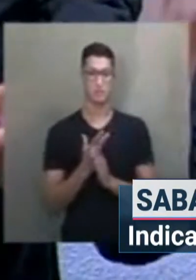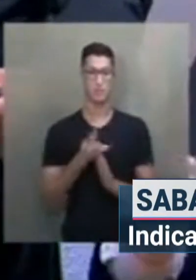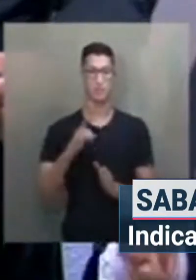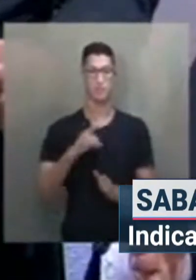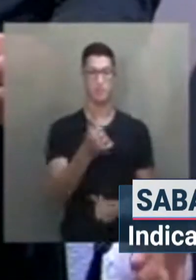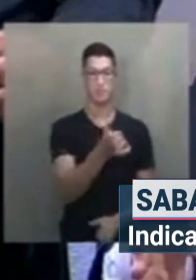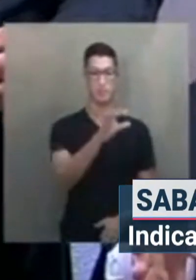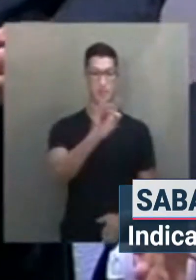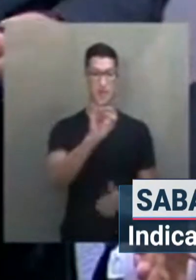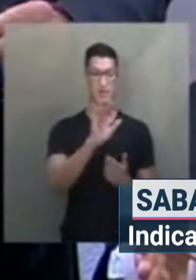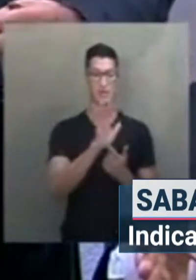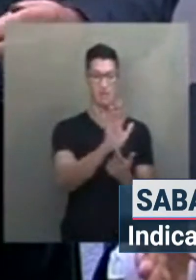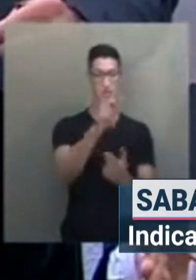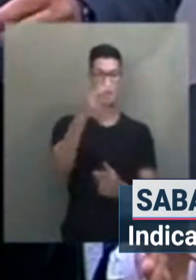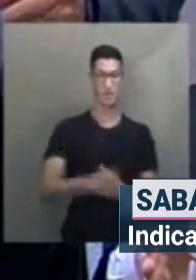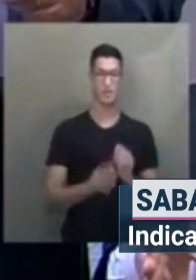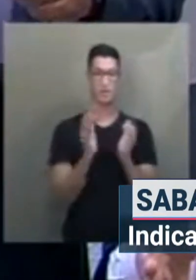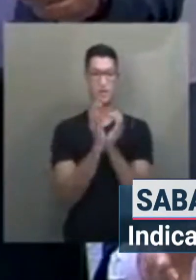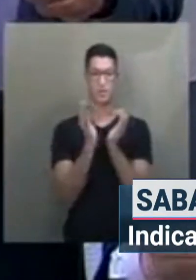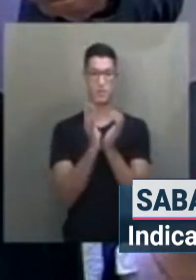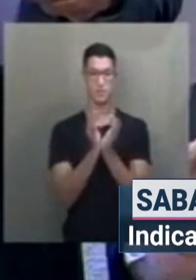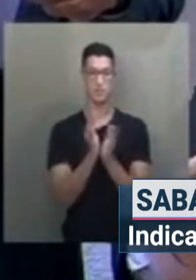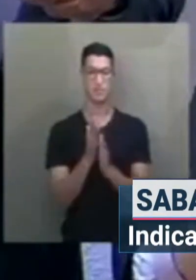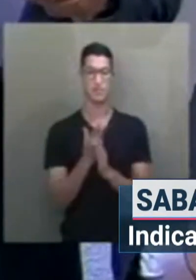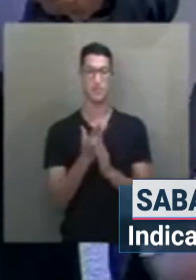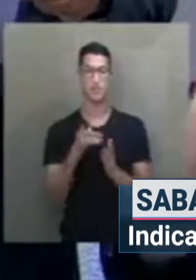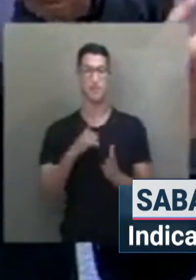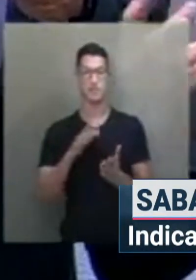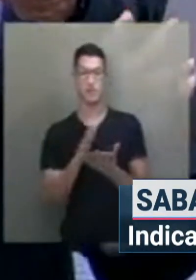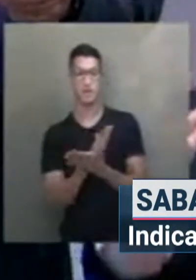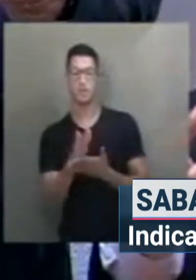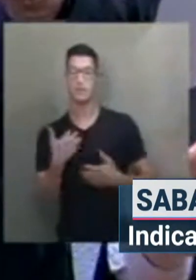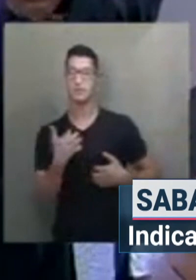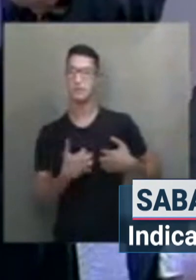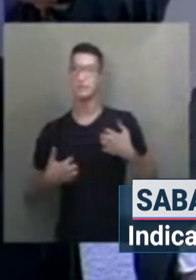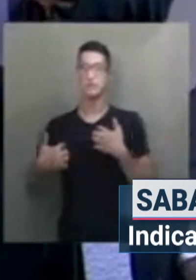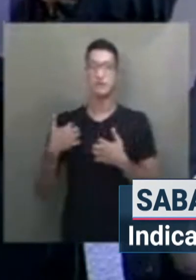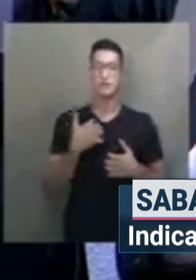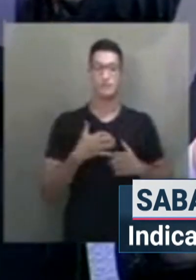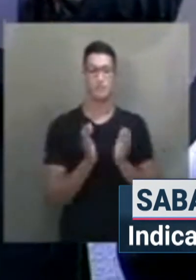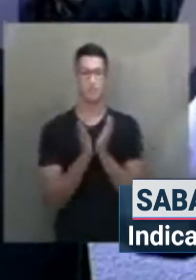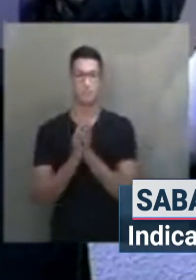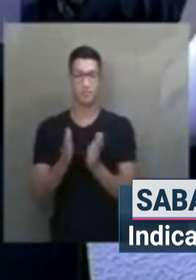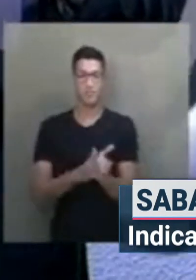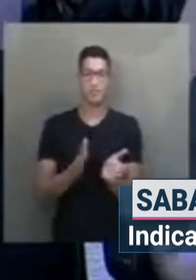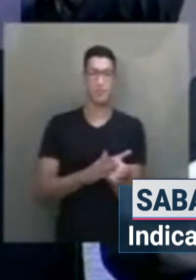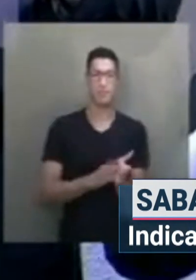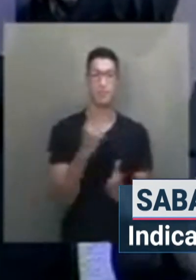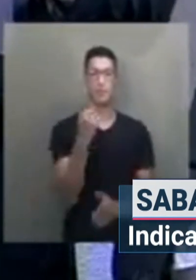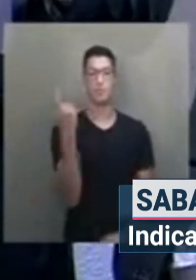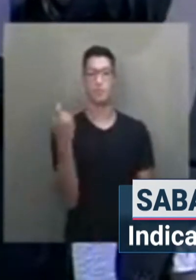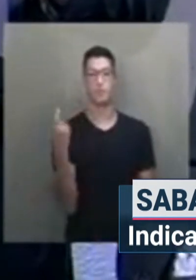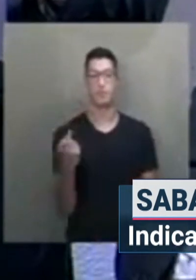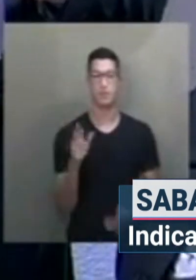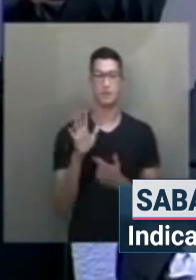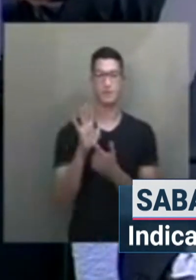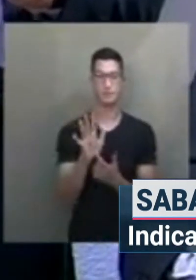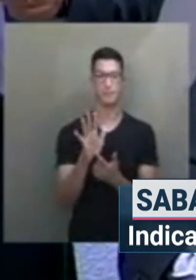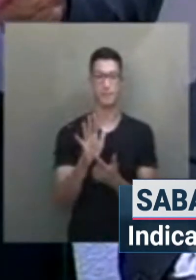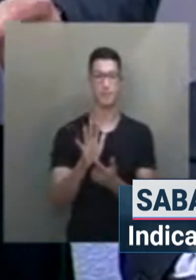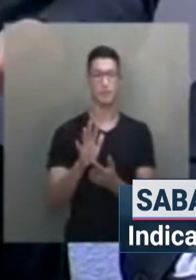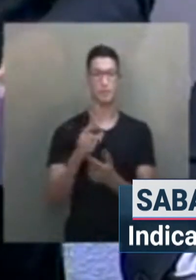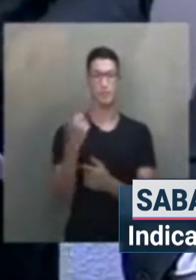temos 10 indicações na comissão e a uma ânsia coletiva de fazer a cobrança de uma única indicação